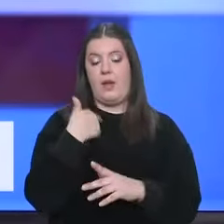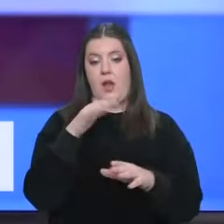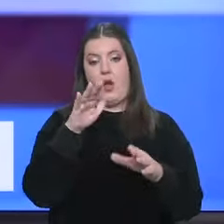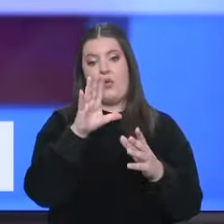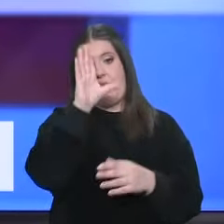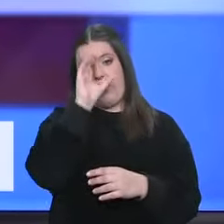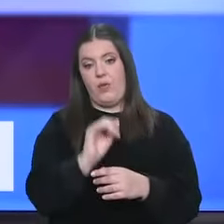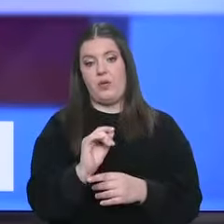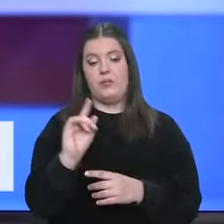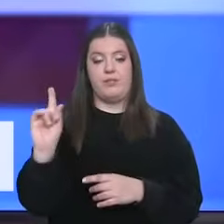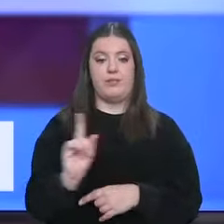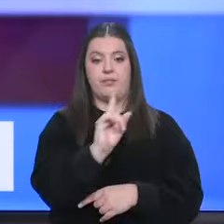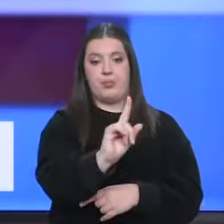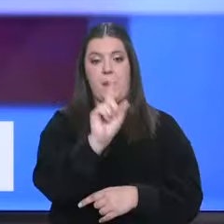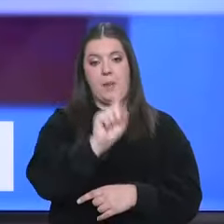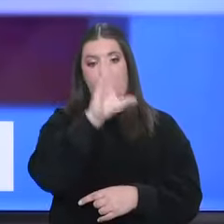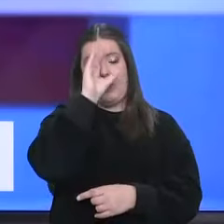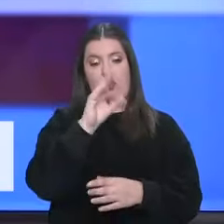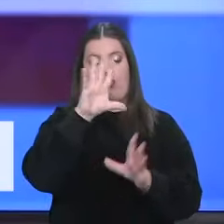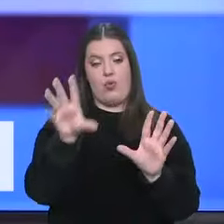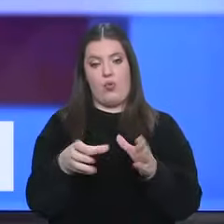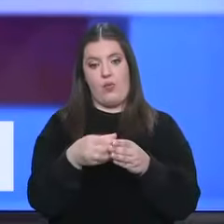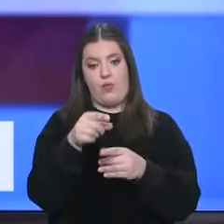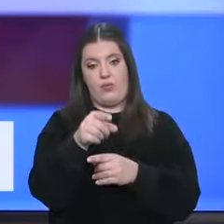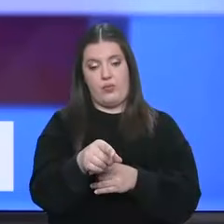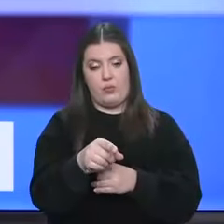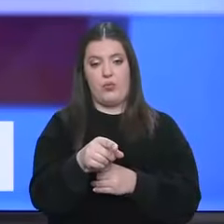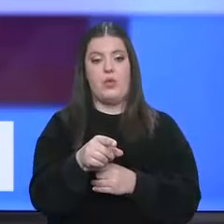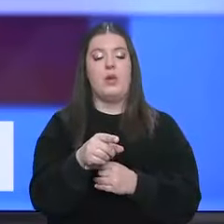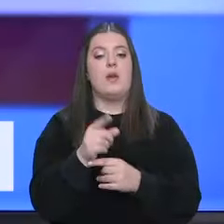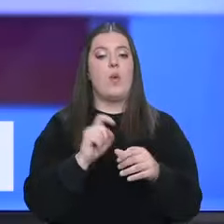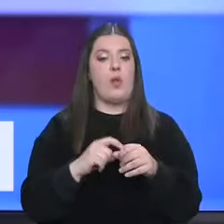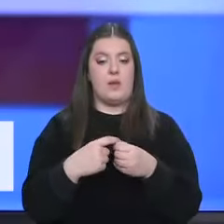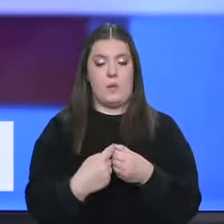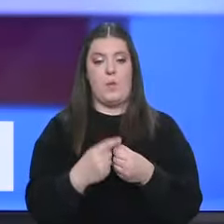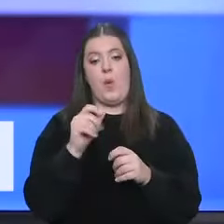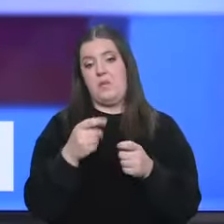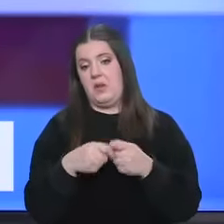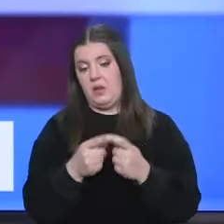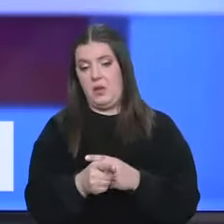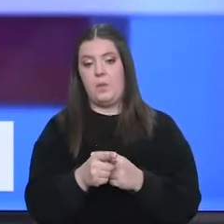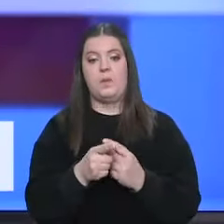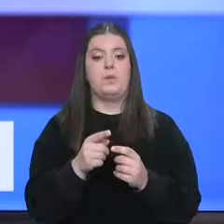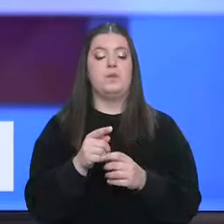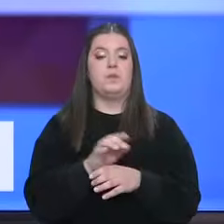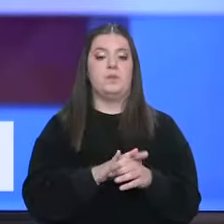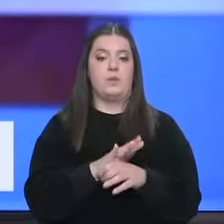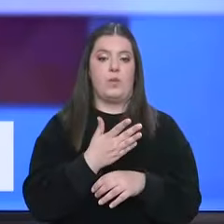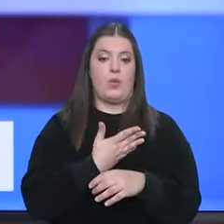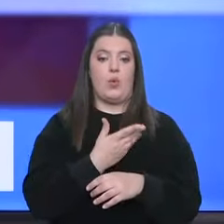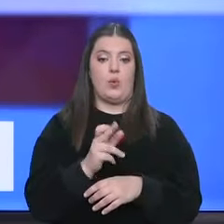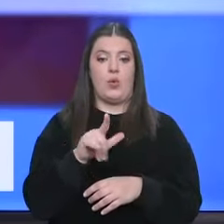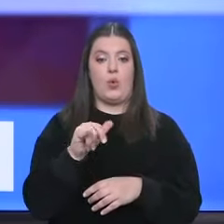indigitado um primeiro-ministro desse eh eh dessa Coligação ou desse partido no caso o o Dr Luís